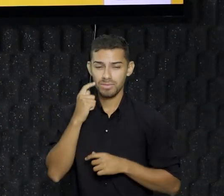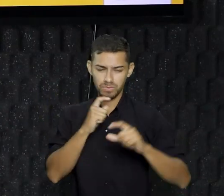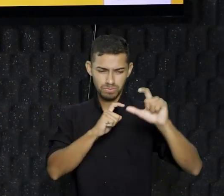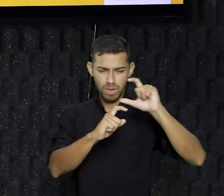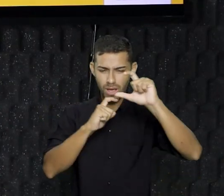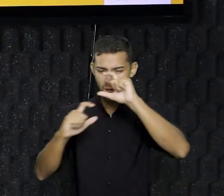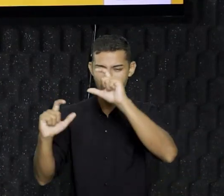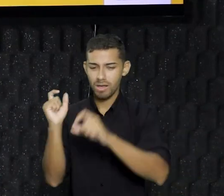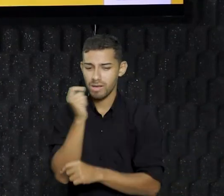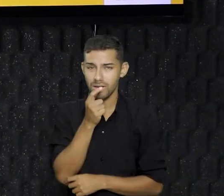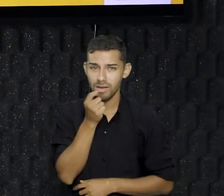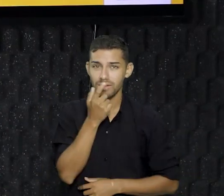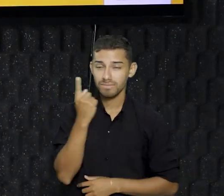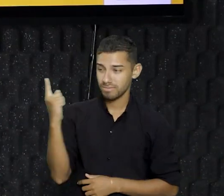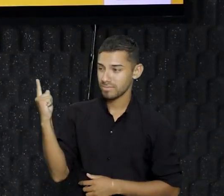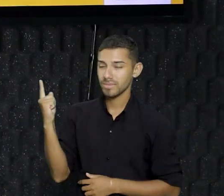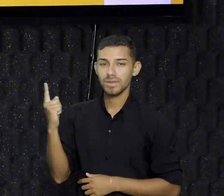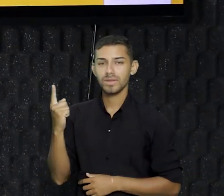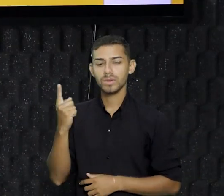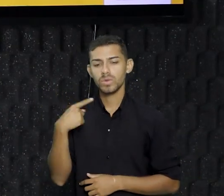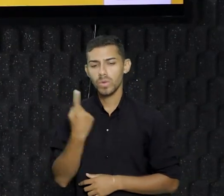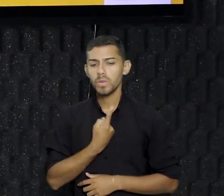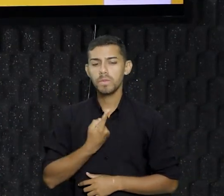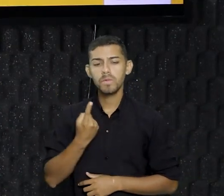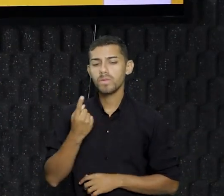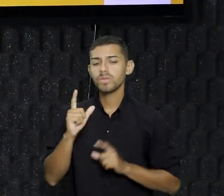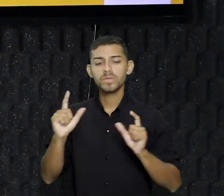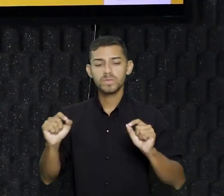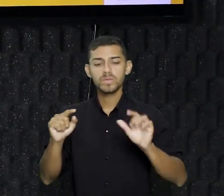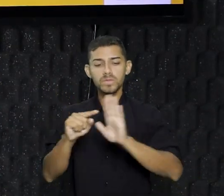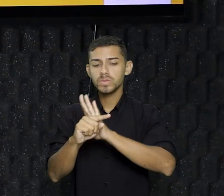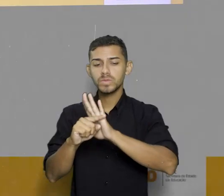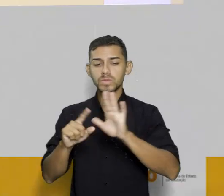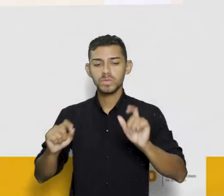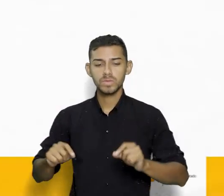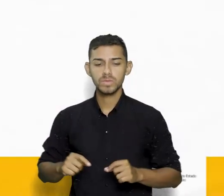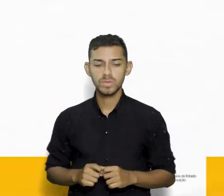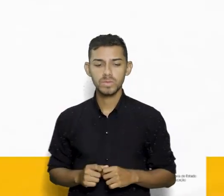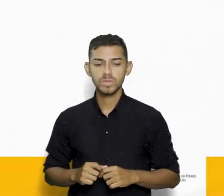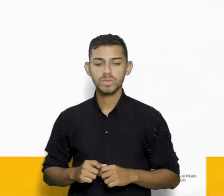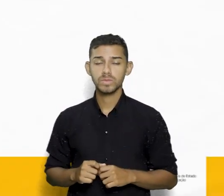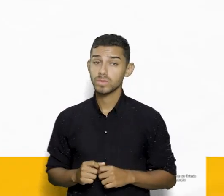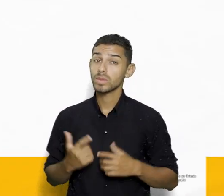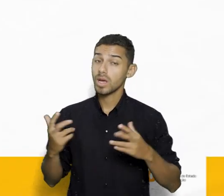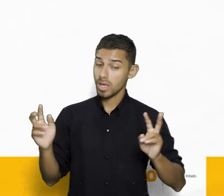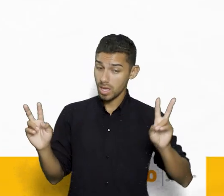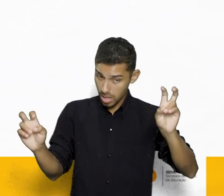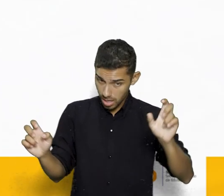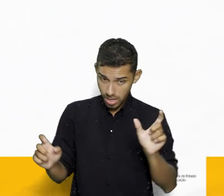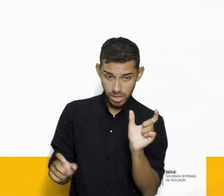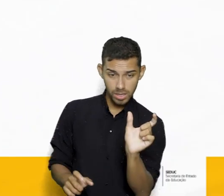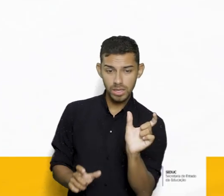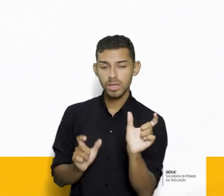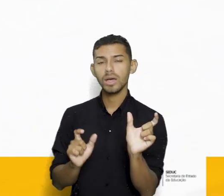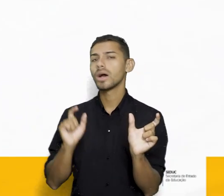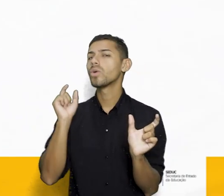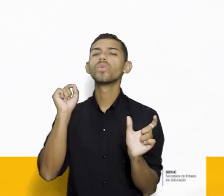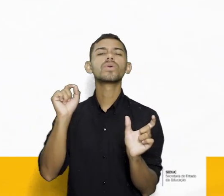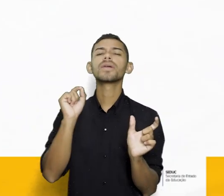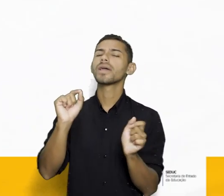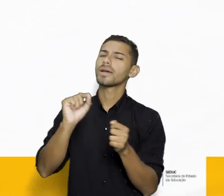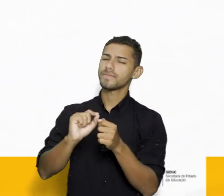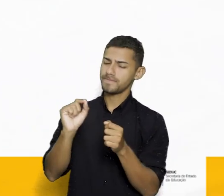humor e vamos ver o que que o enunciado nos pede em que assas que é exatamente